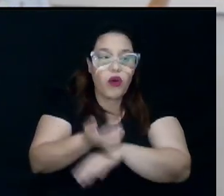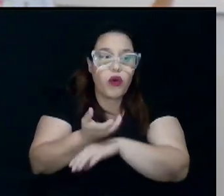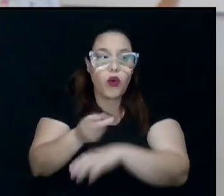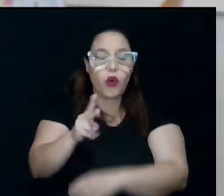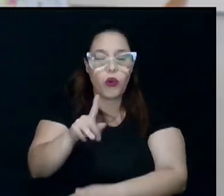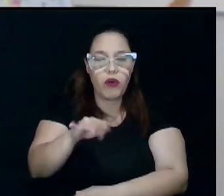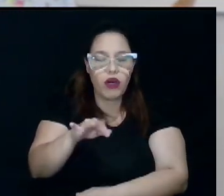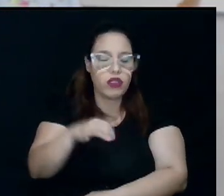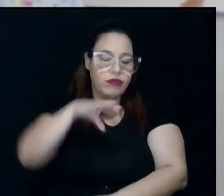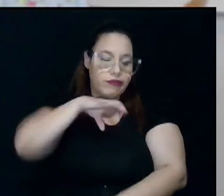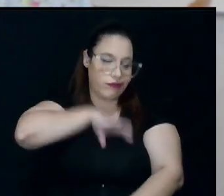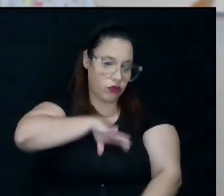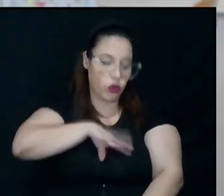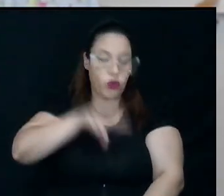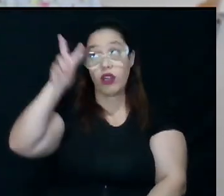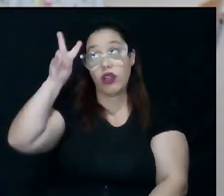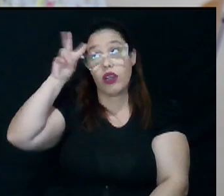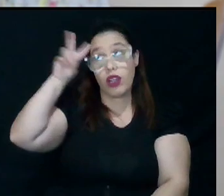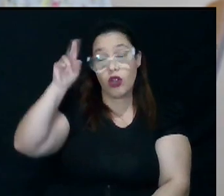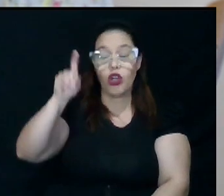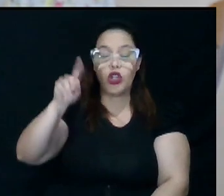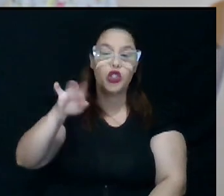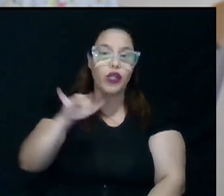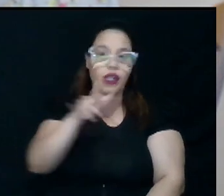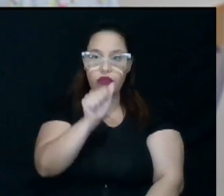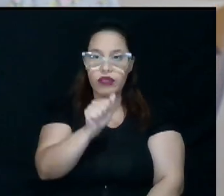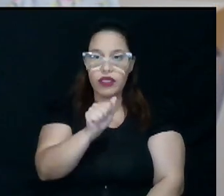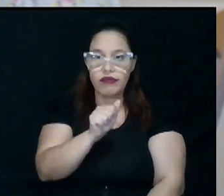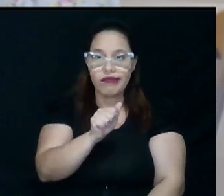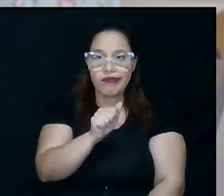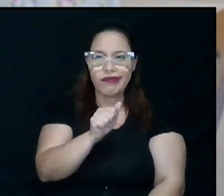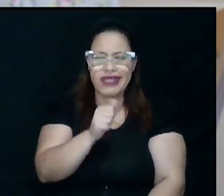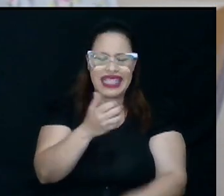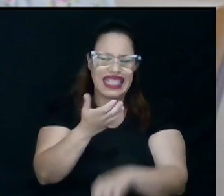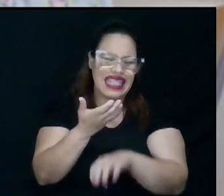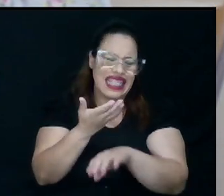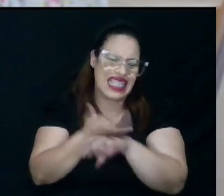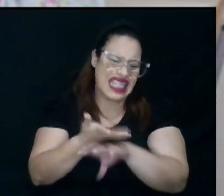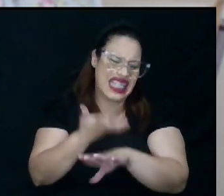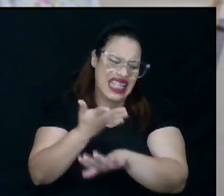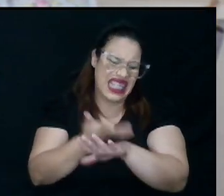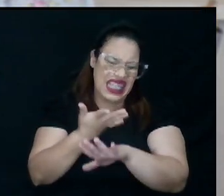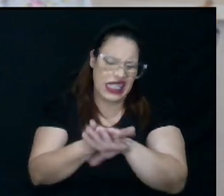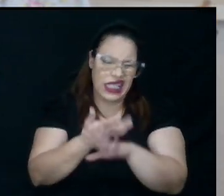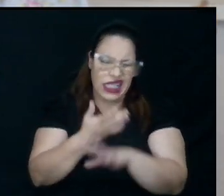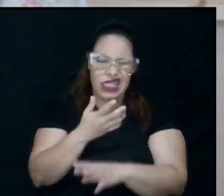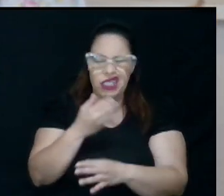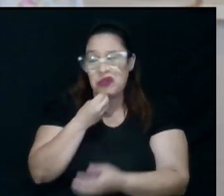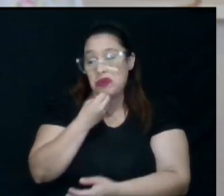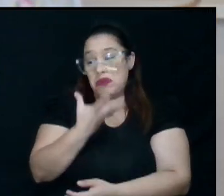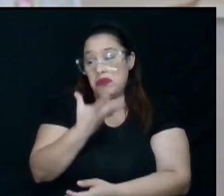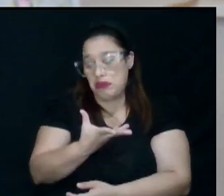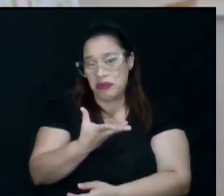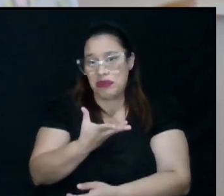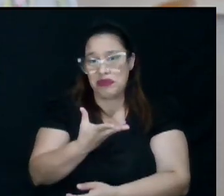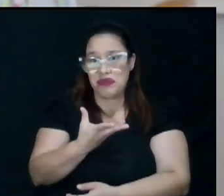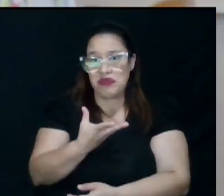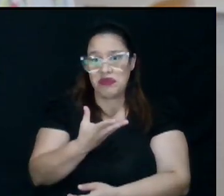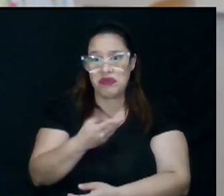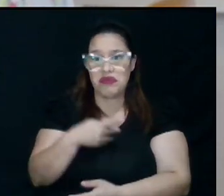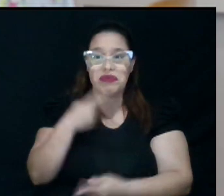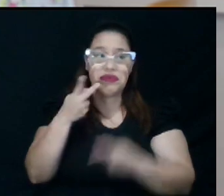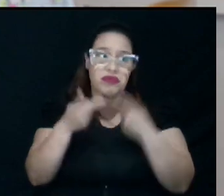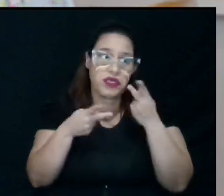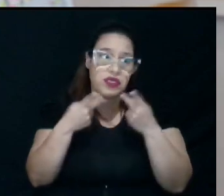história, geografia. Com matérias de exatas, eu nunca fui bem. E você citou aí o contrário,